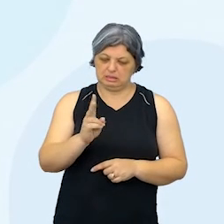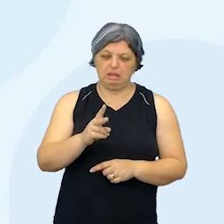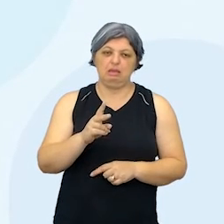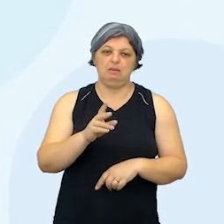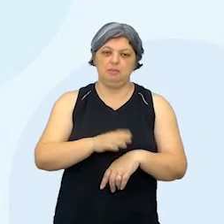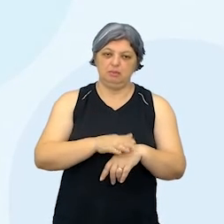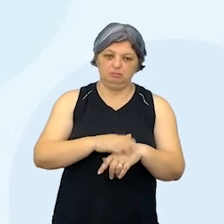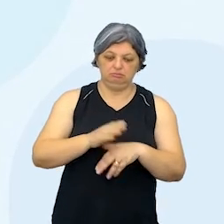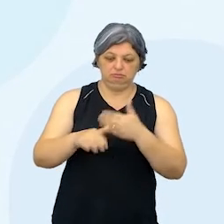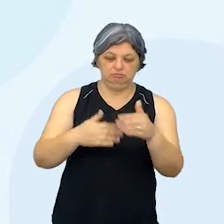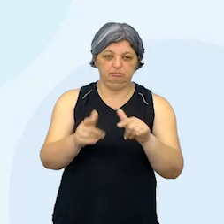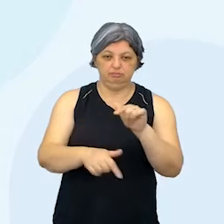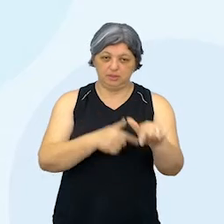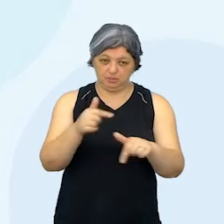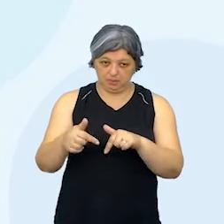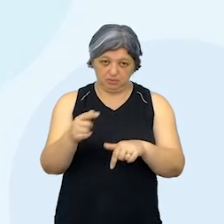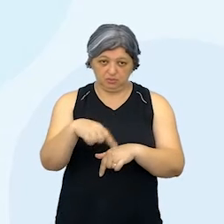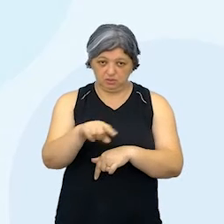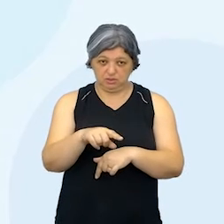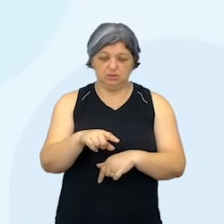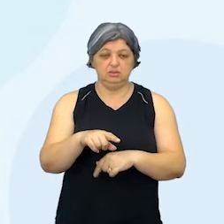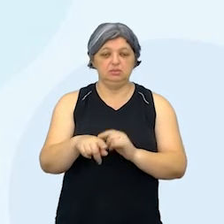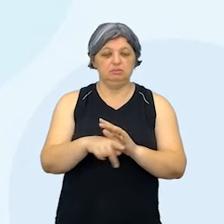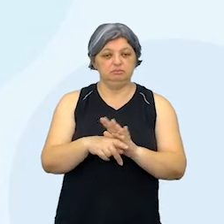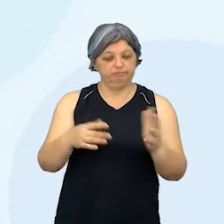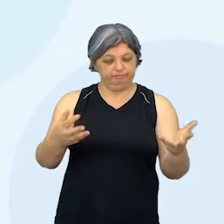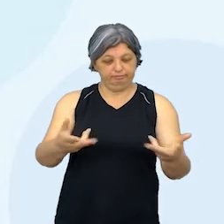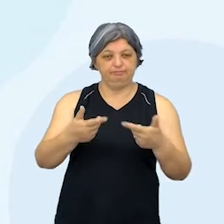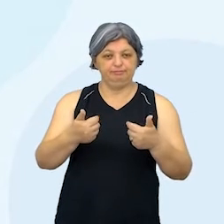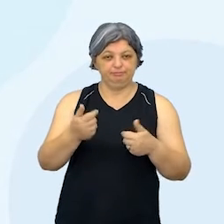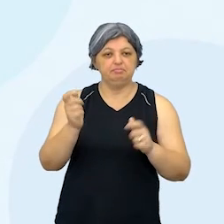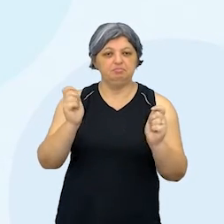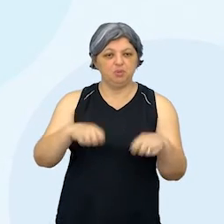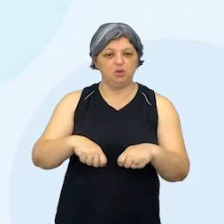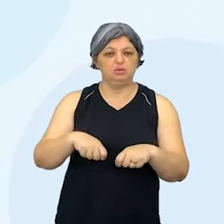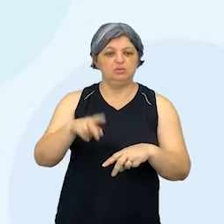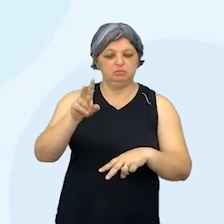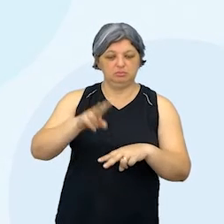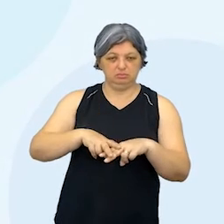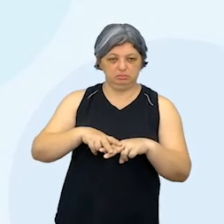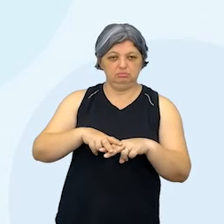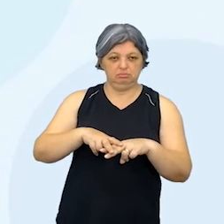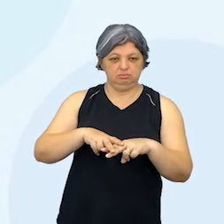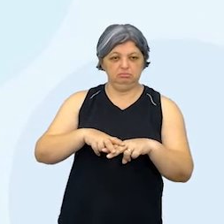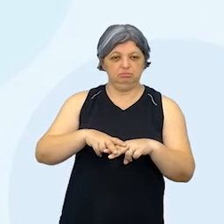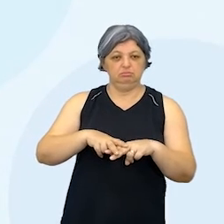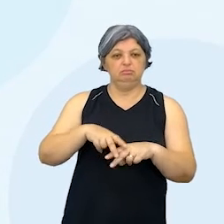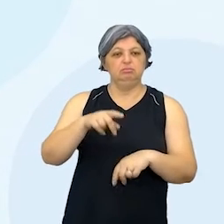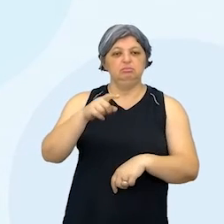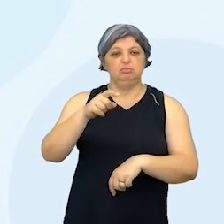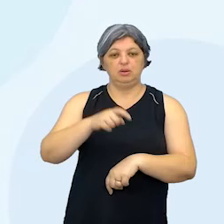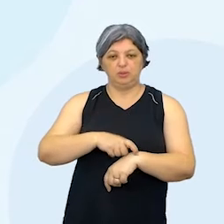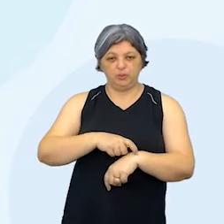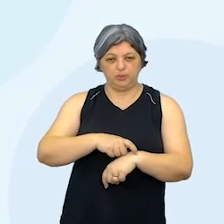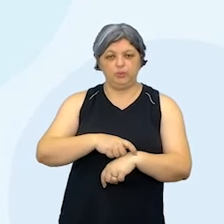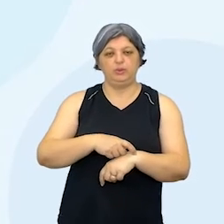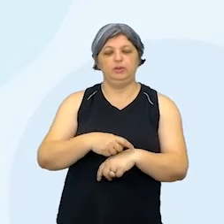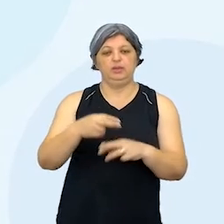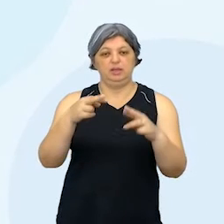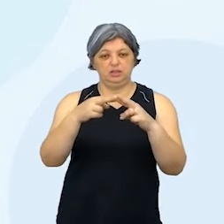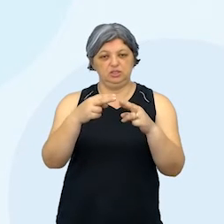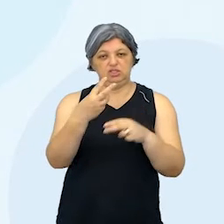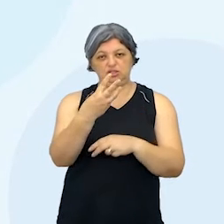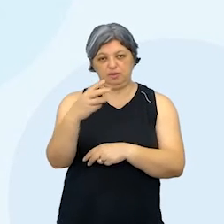que vocês desenvolvem o trabalho de vocês de excelência, vocês podem marcar esse trabalho com a hashtag A Hora da Rede na